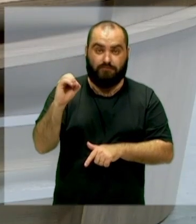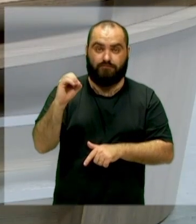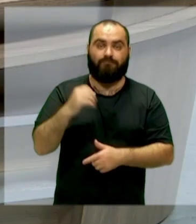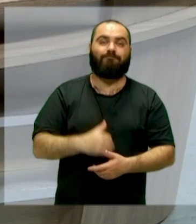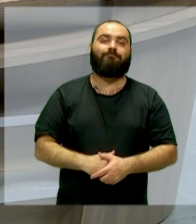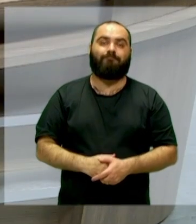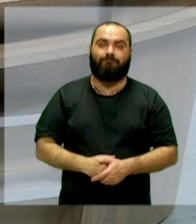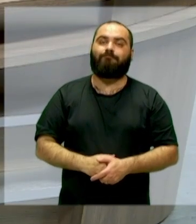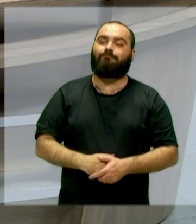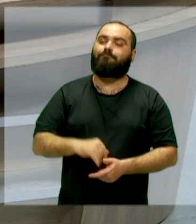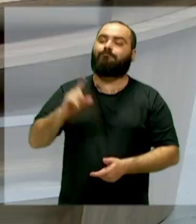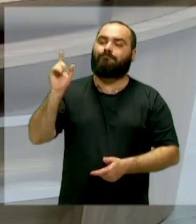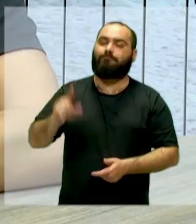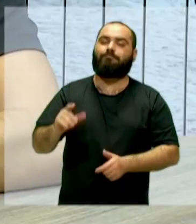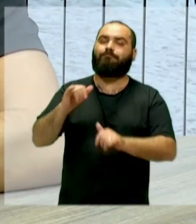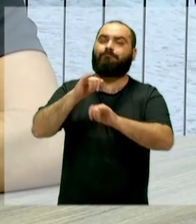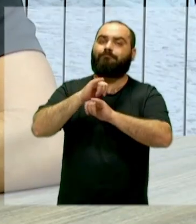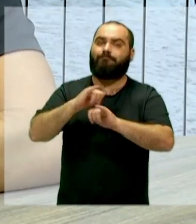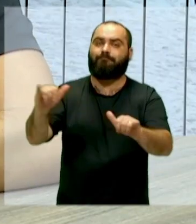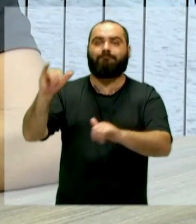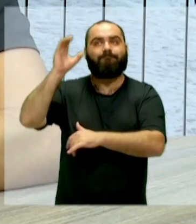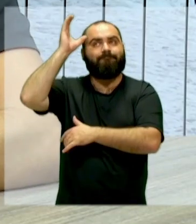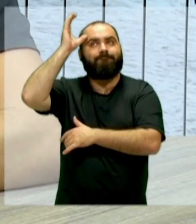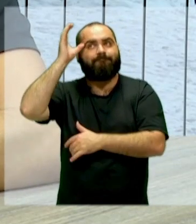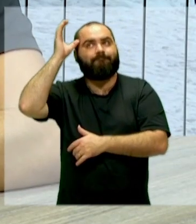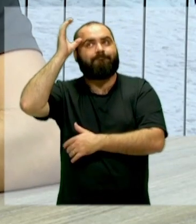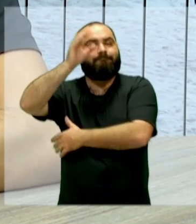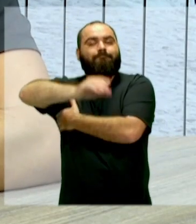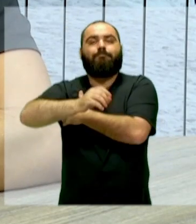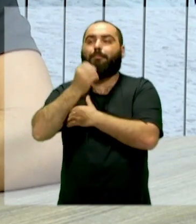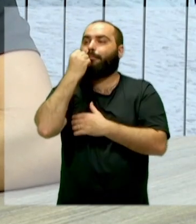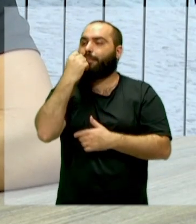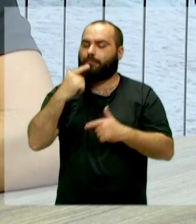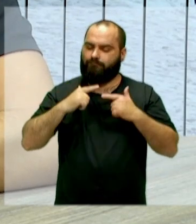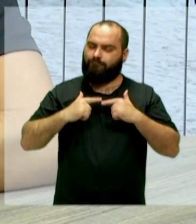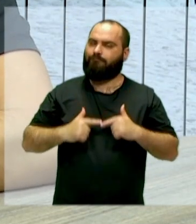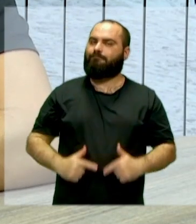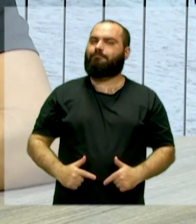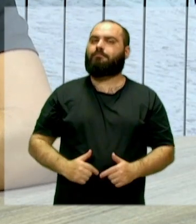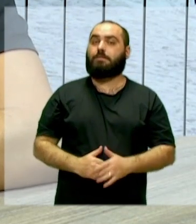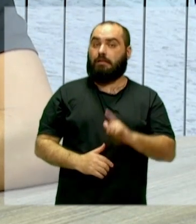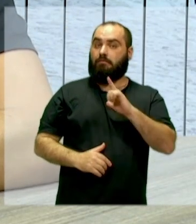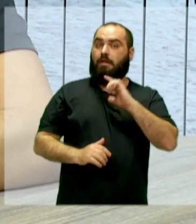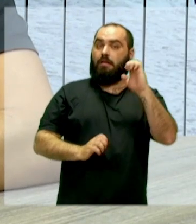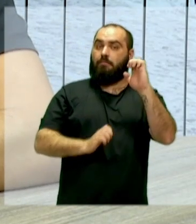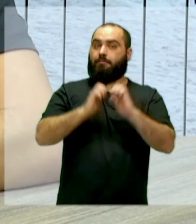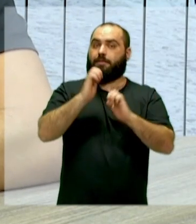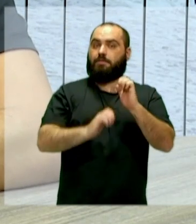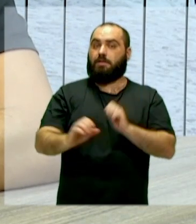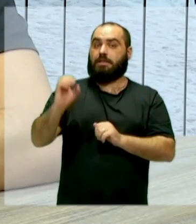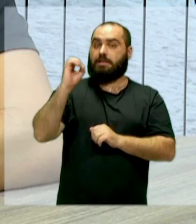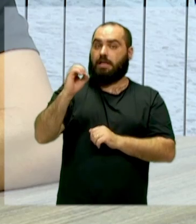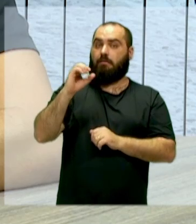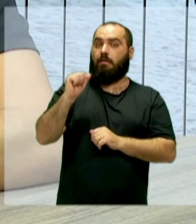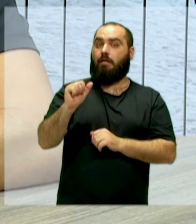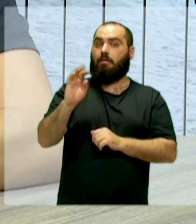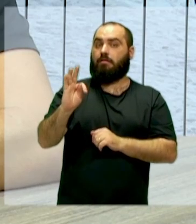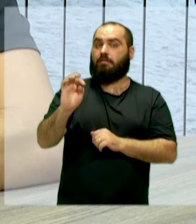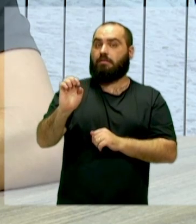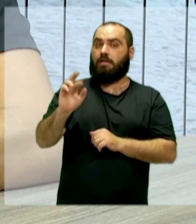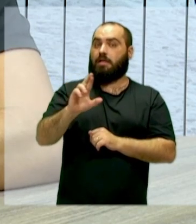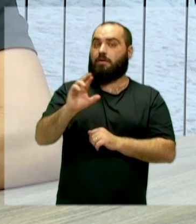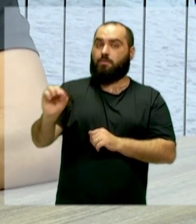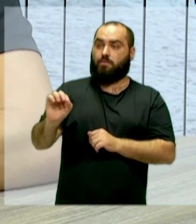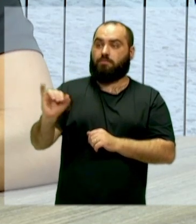de conscientização além de ser uma vitrine né de boas práticas a gente tem empresas que são a zero aterro em Itajaí né a